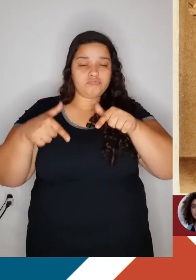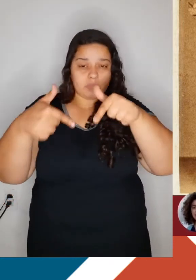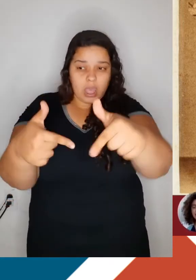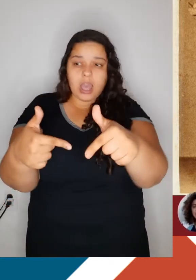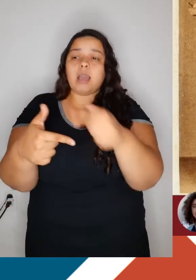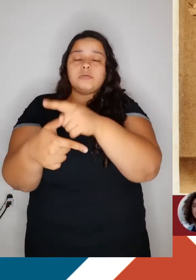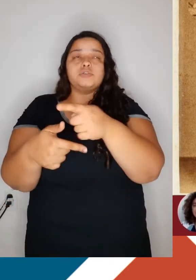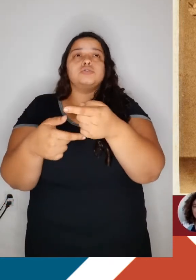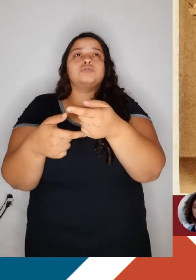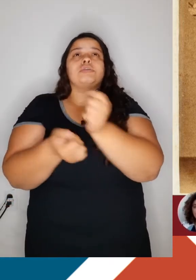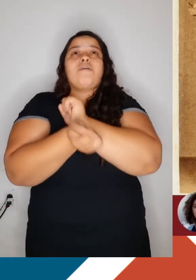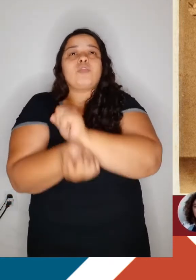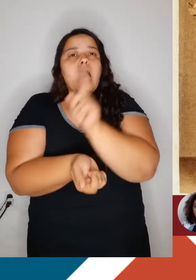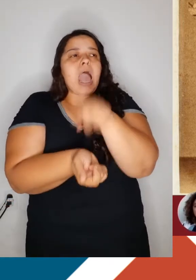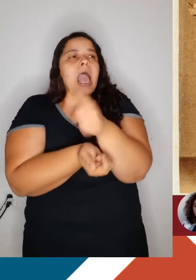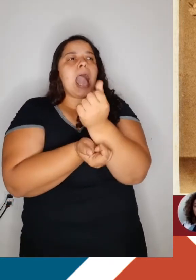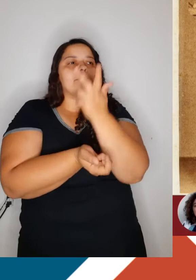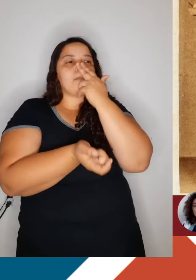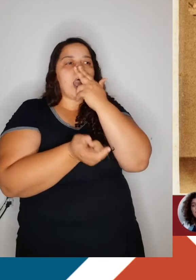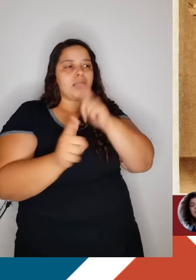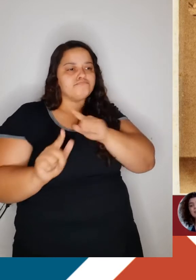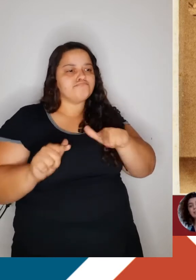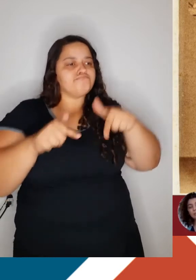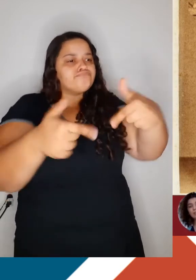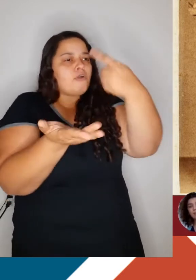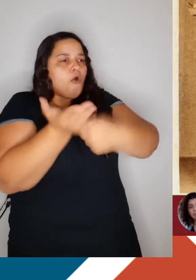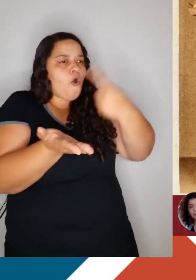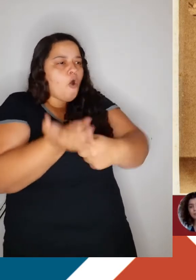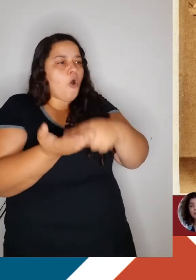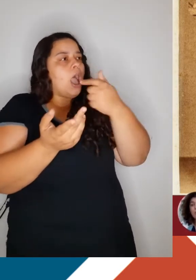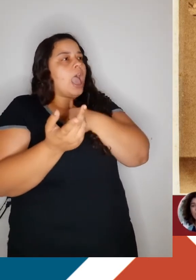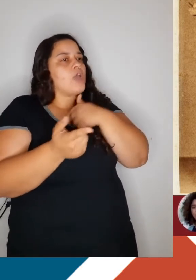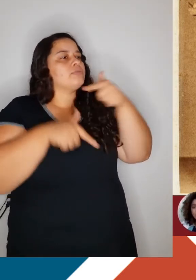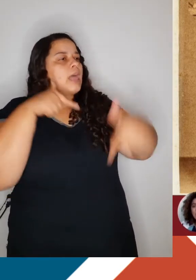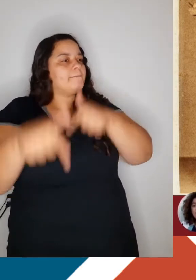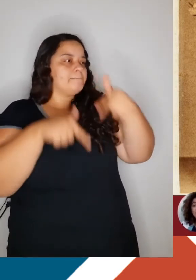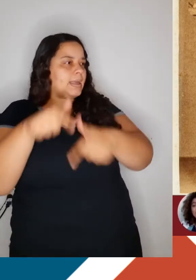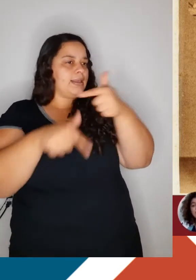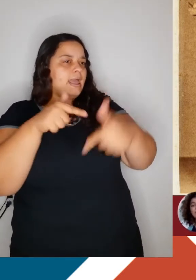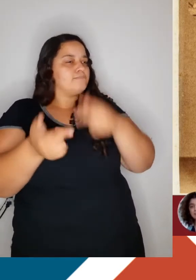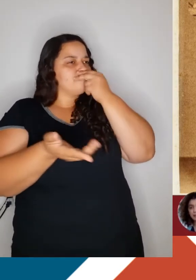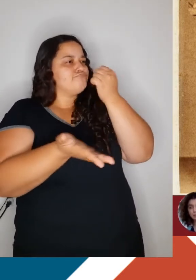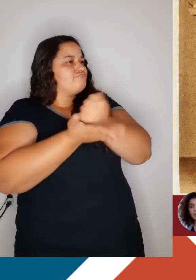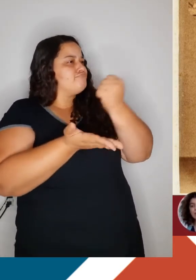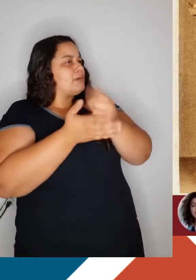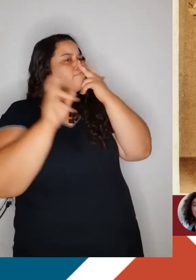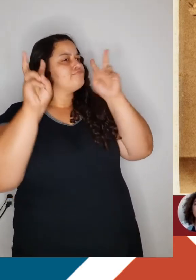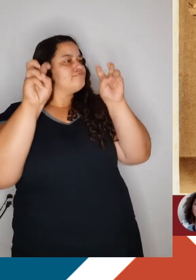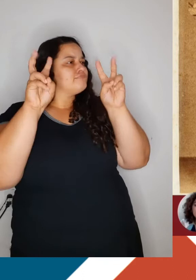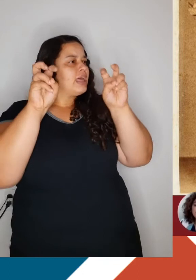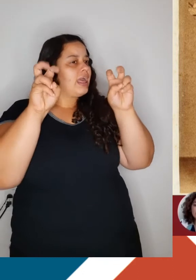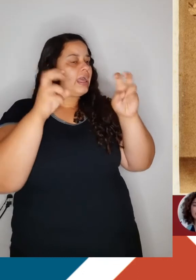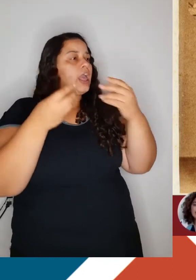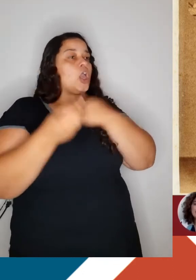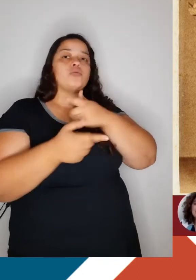Essa atividade, da escravidão ao ganho consistia na prestação de serviço nas ruas pelos escravizados, dando ao